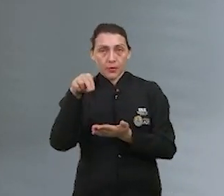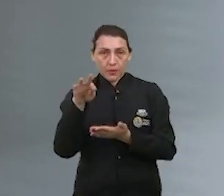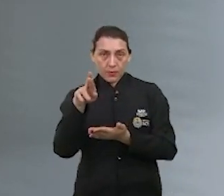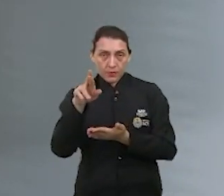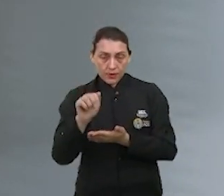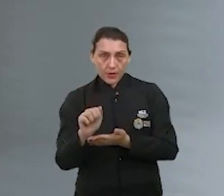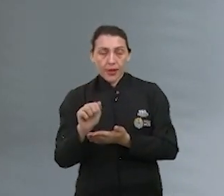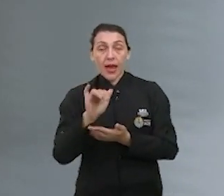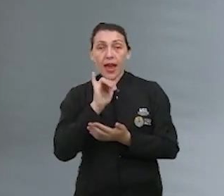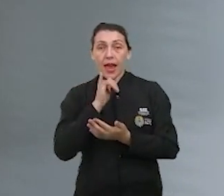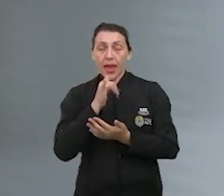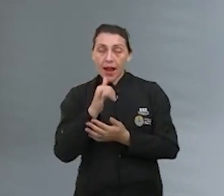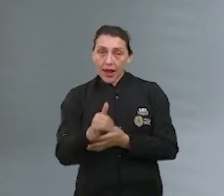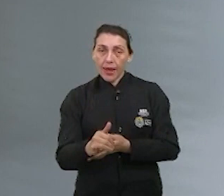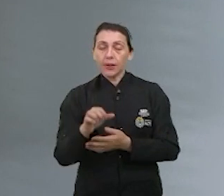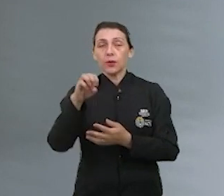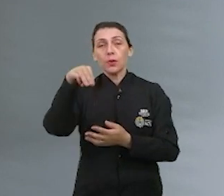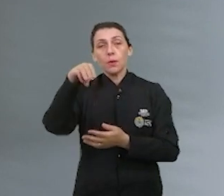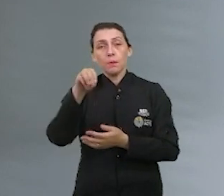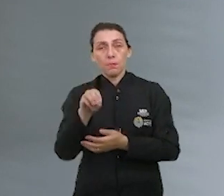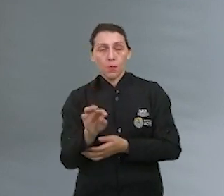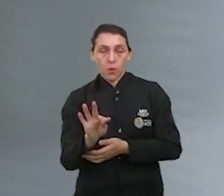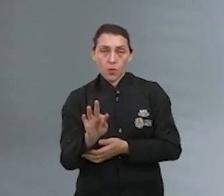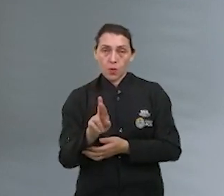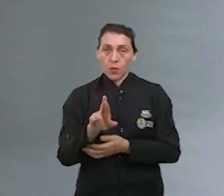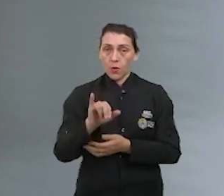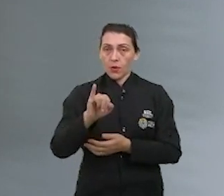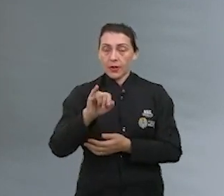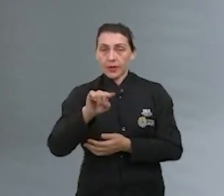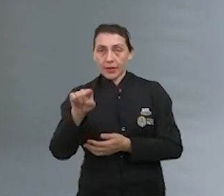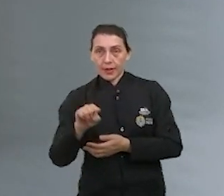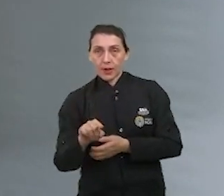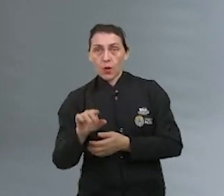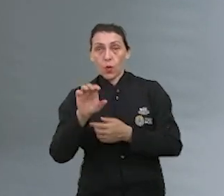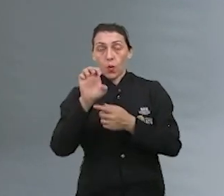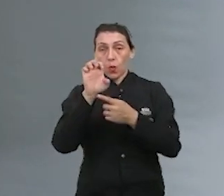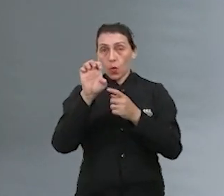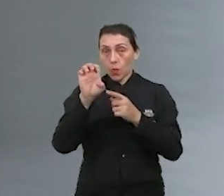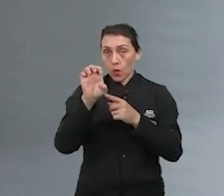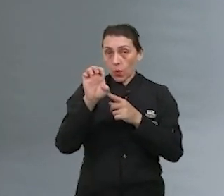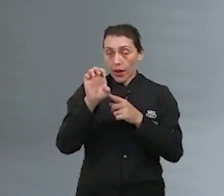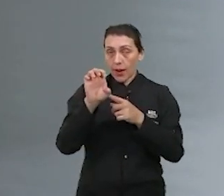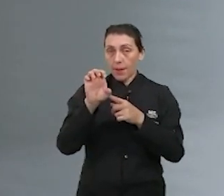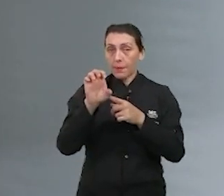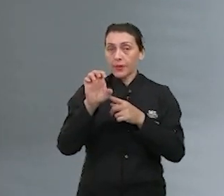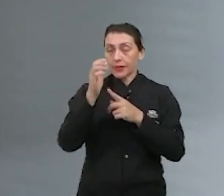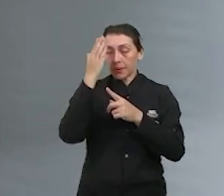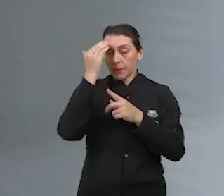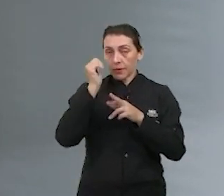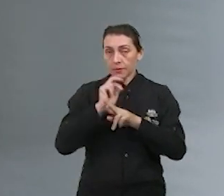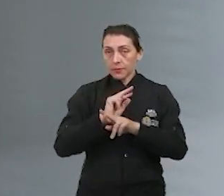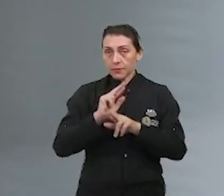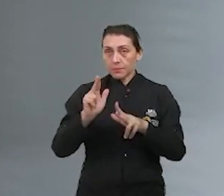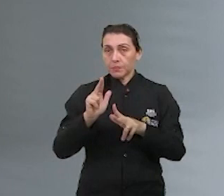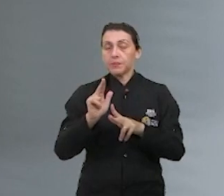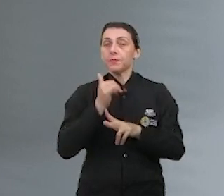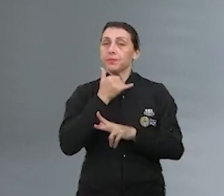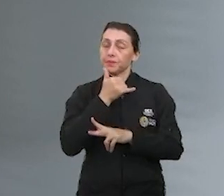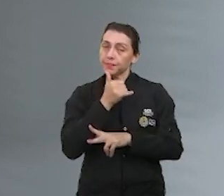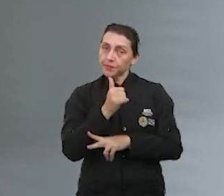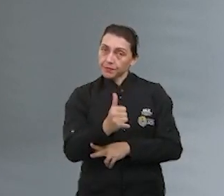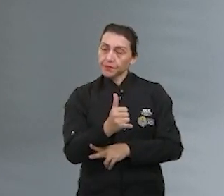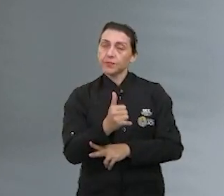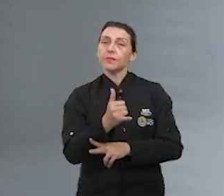contra-eletromotriz. E aí lá a gente não via aquele Ezinho, aqui eu vou colocar um Elinha, só para diferenciar. Mas é essa energia que